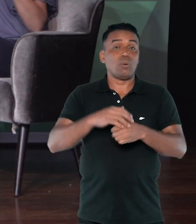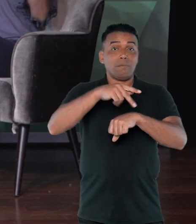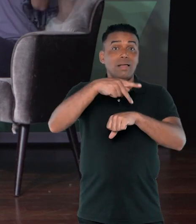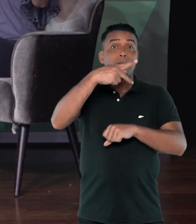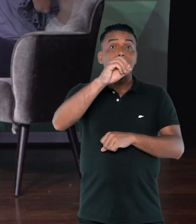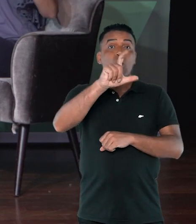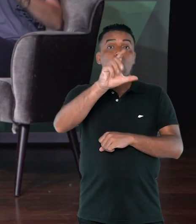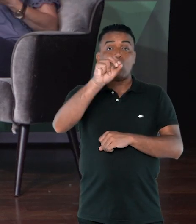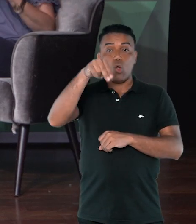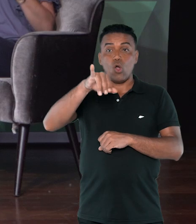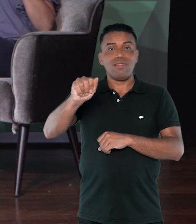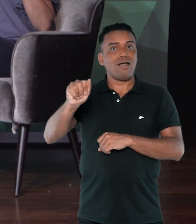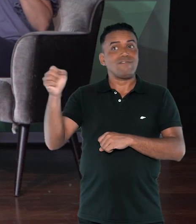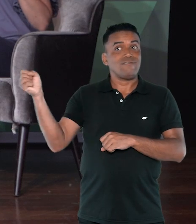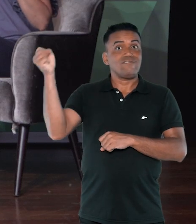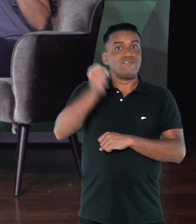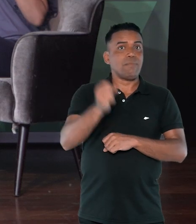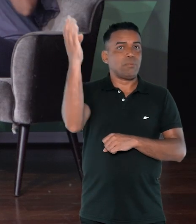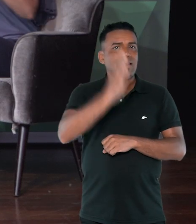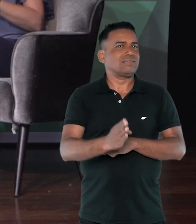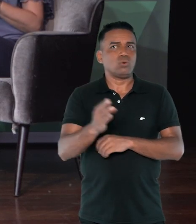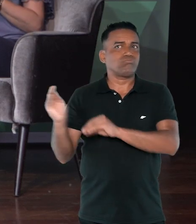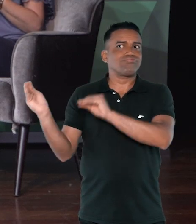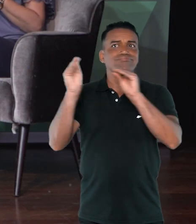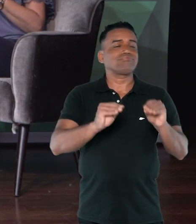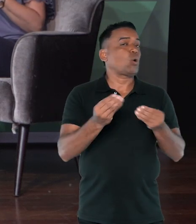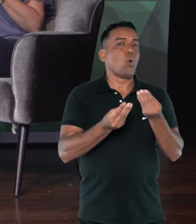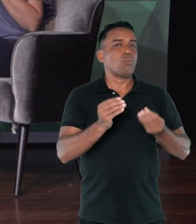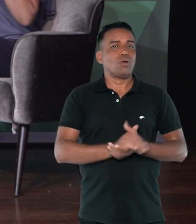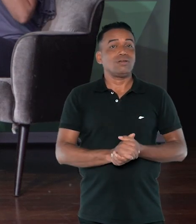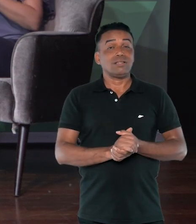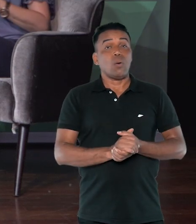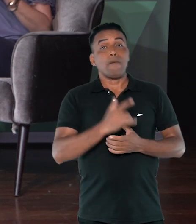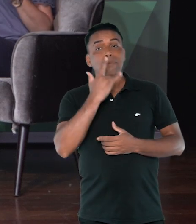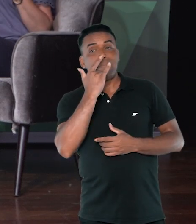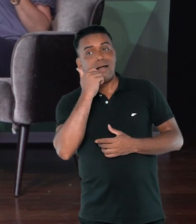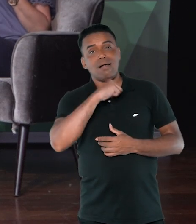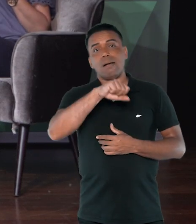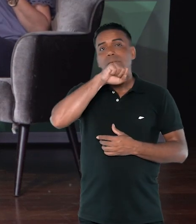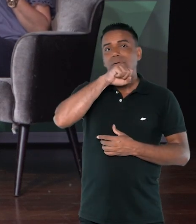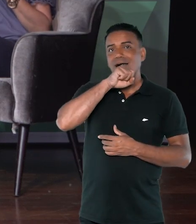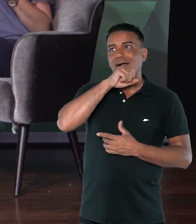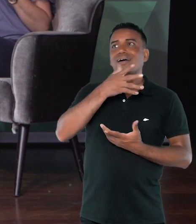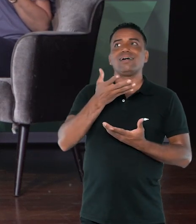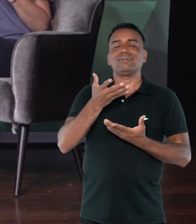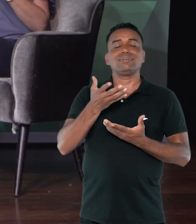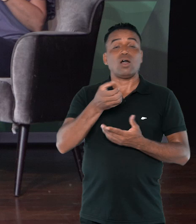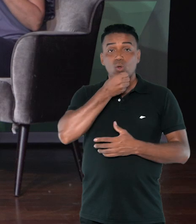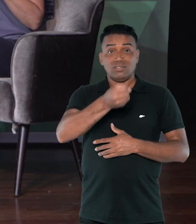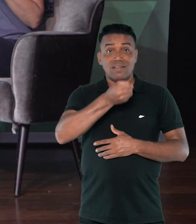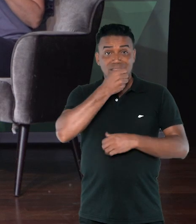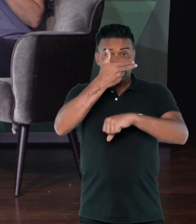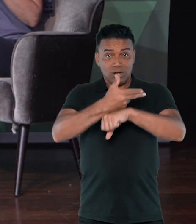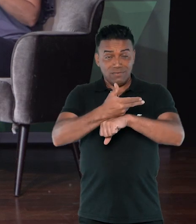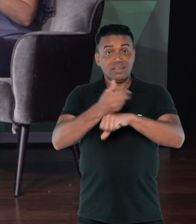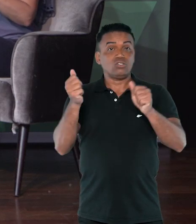colhidas, né? Pai e mãe. Eu gravei umas entrevistas também com um avô, com uma tia-avó. Mas, assim,